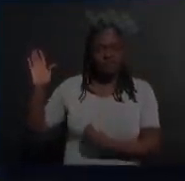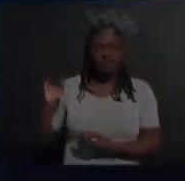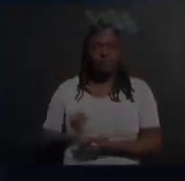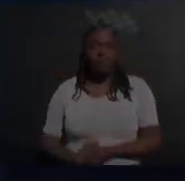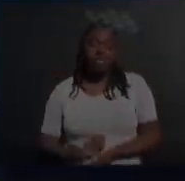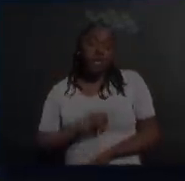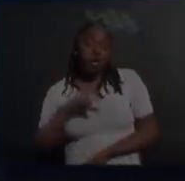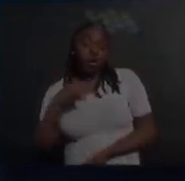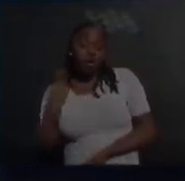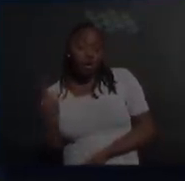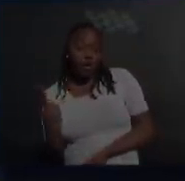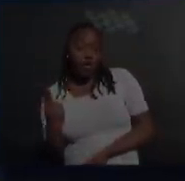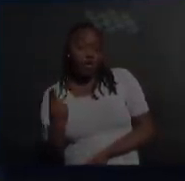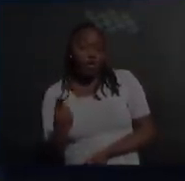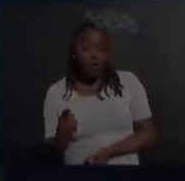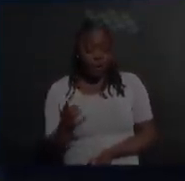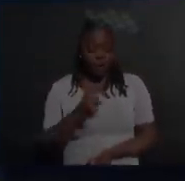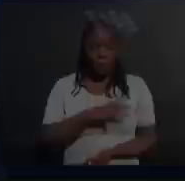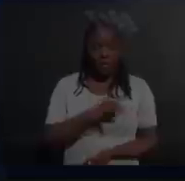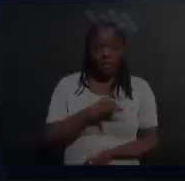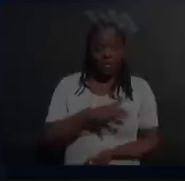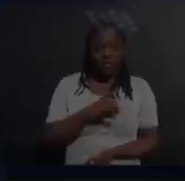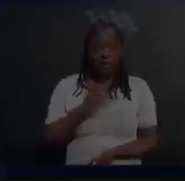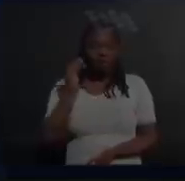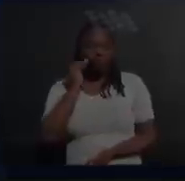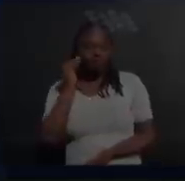Ou que está vencendo algum medo?